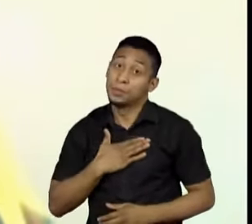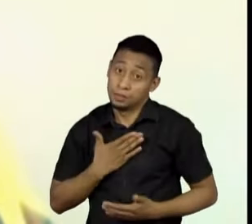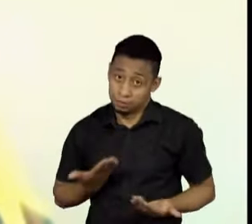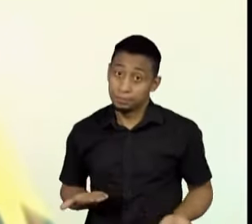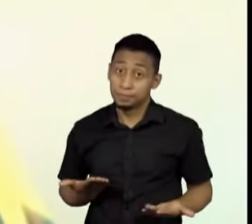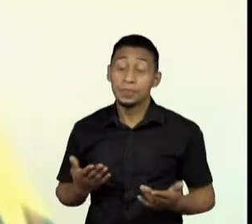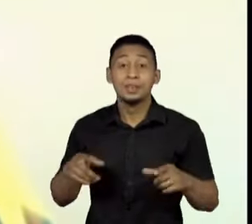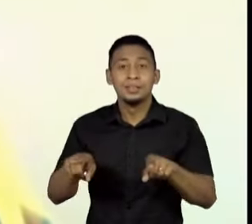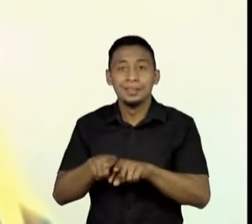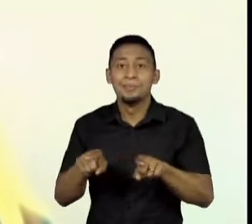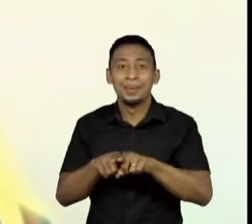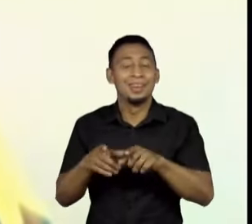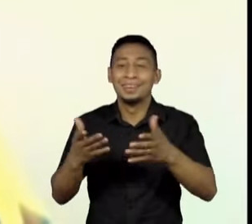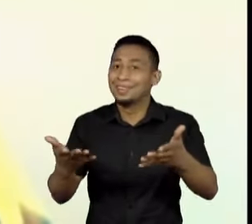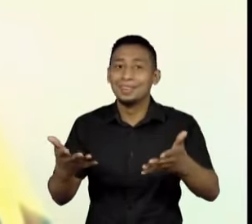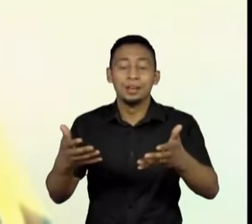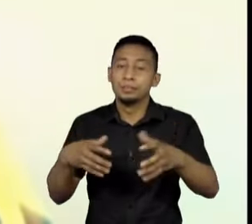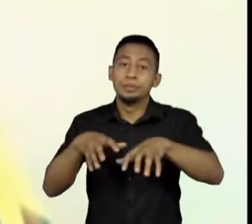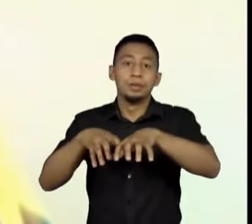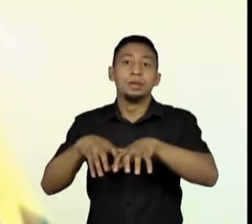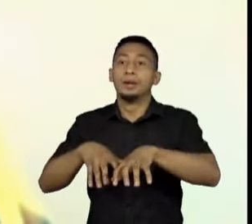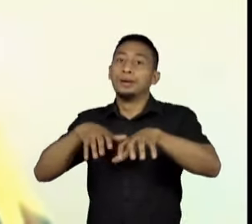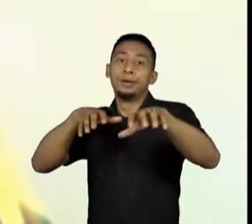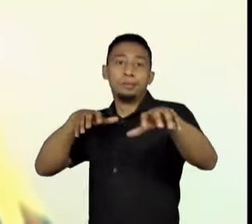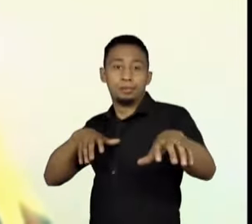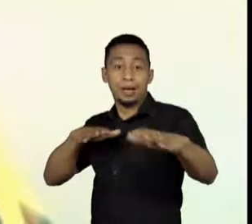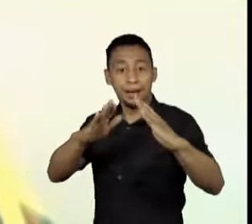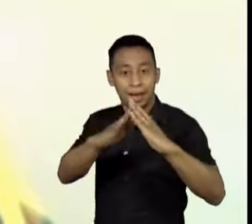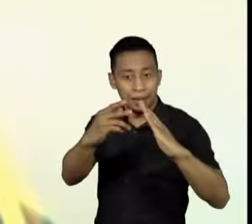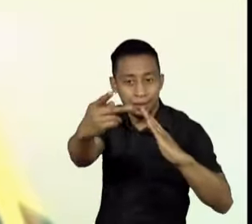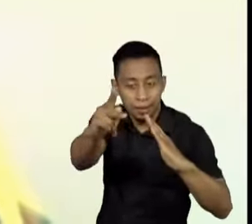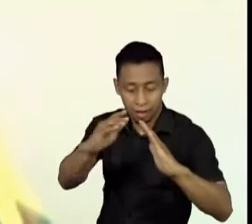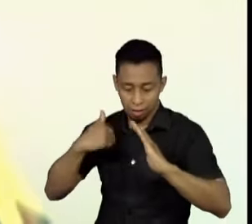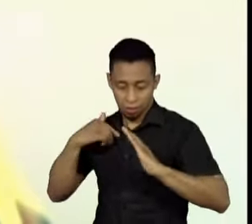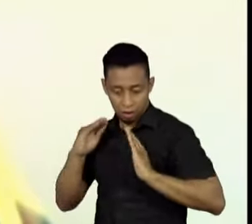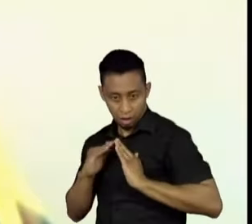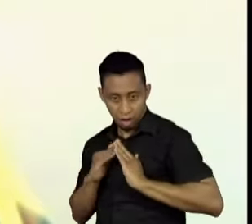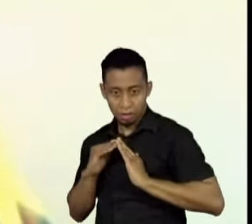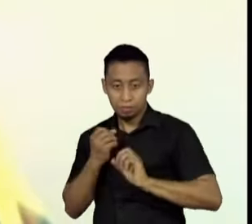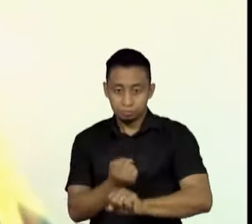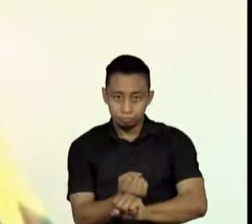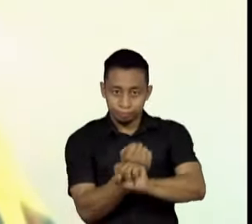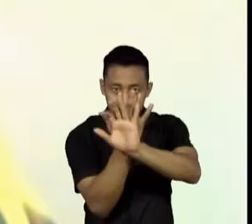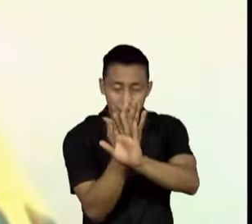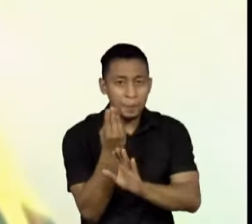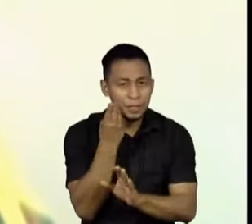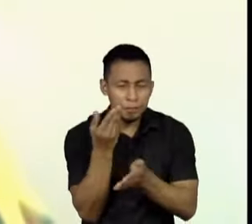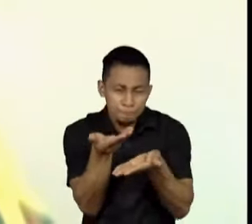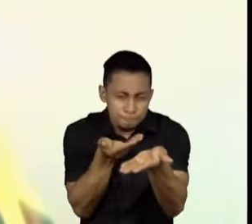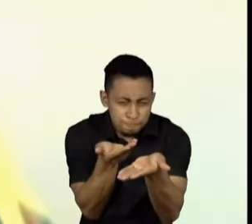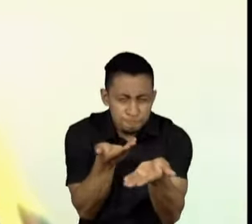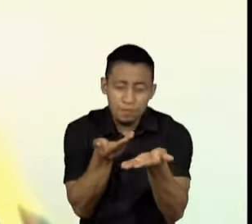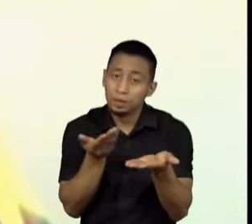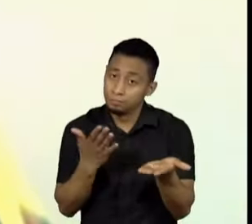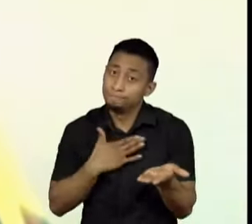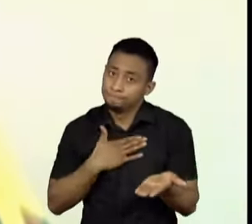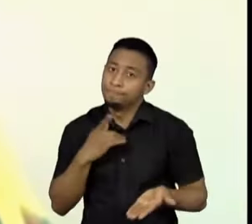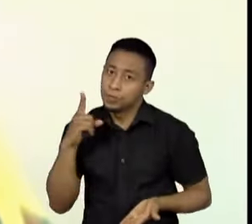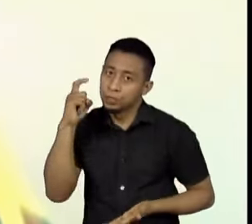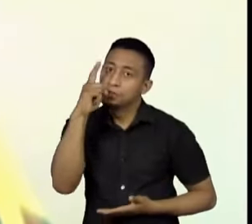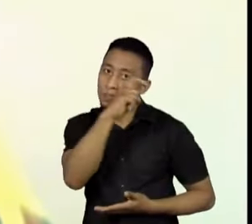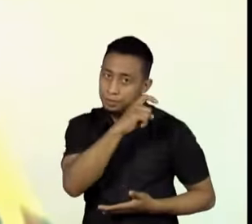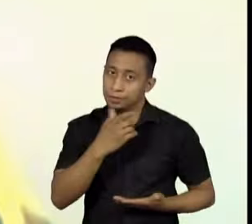pessoa nessa distância, tem até um conto que eu já fiz Não Me Deixe Morrer, O